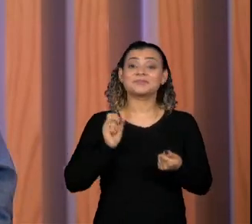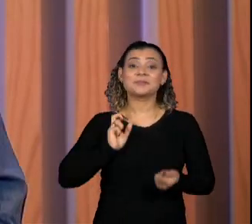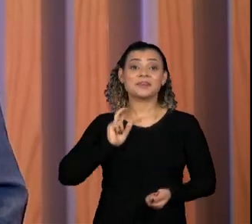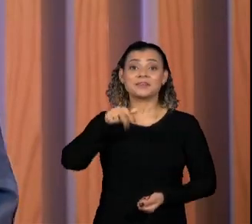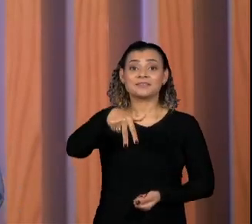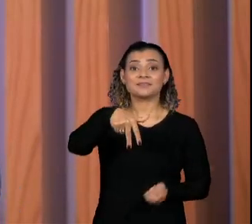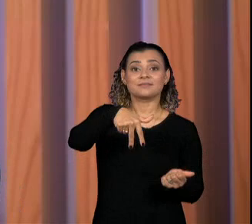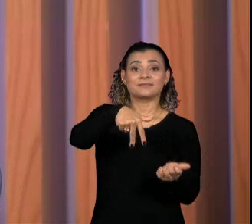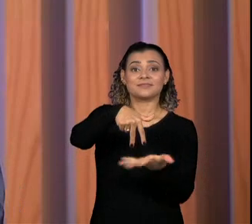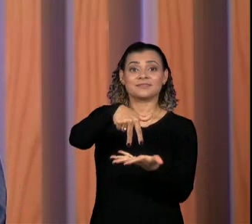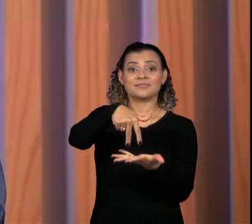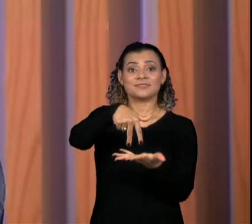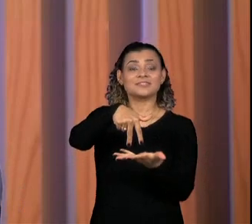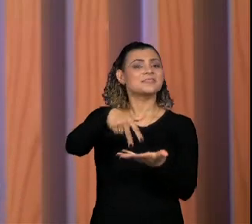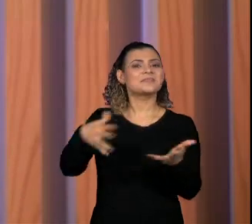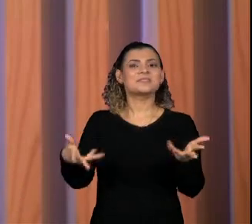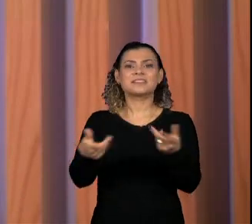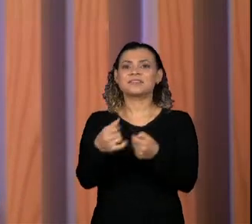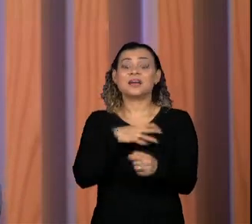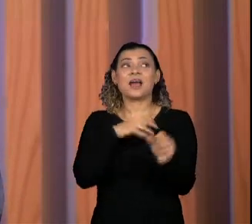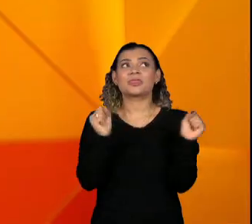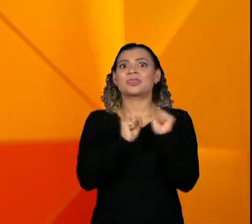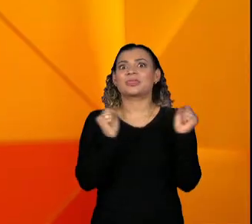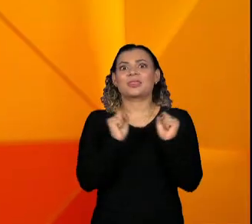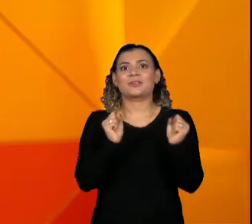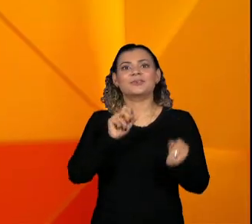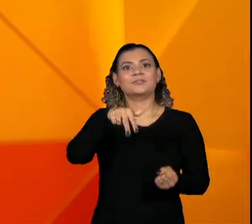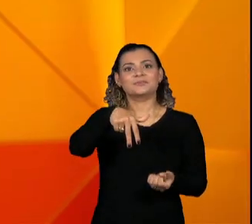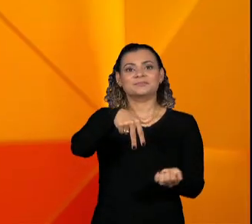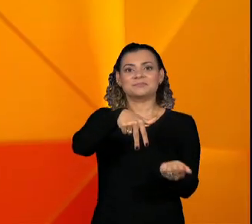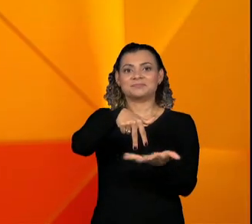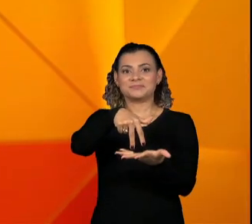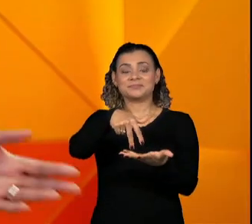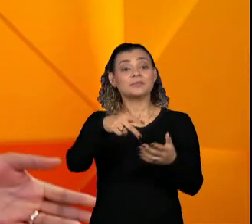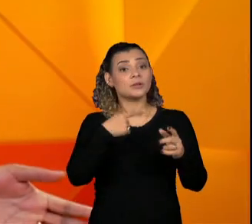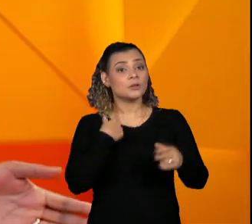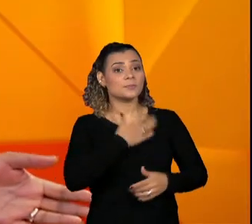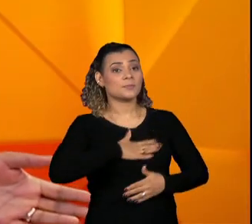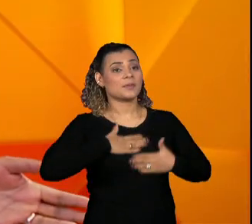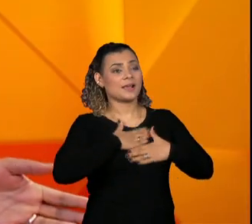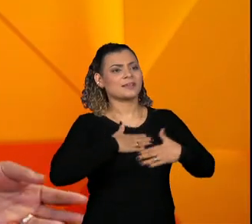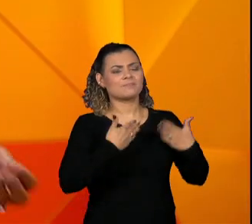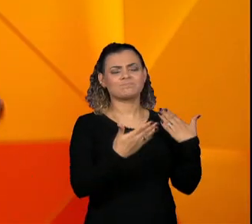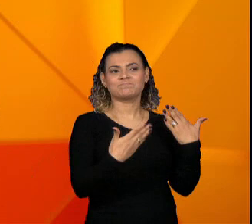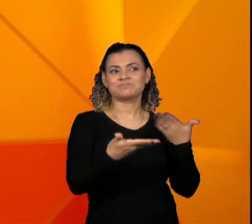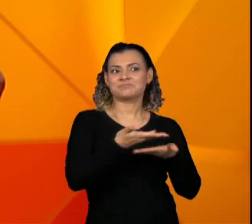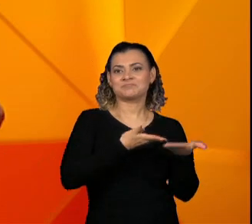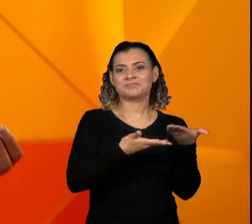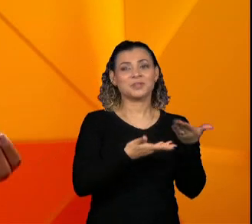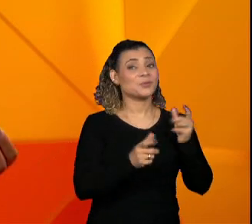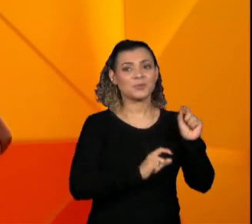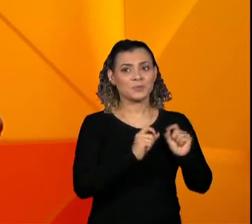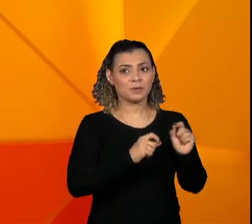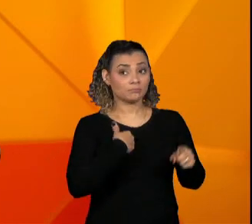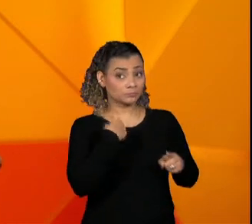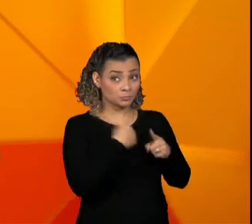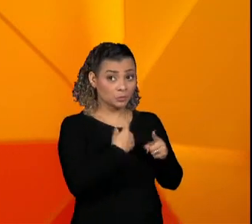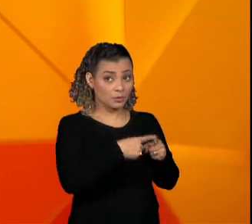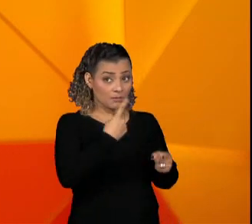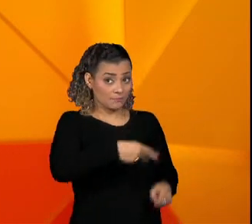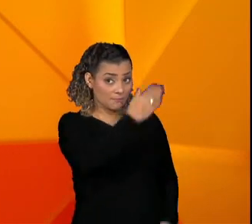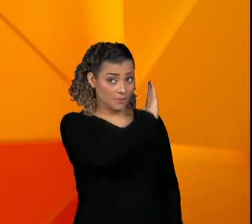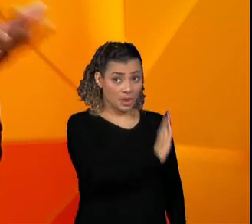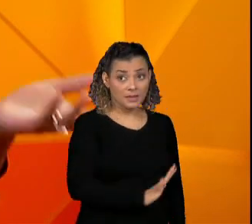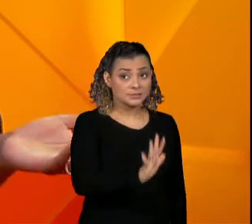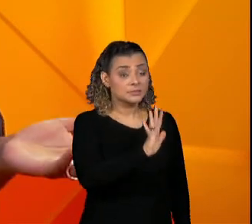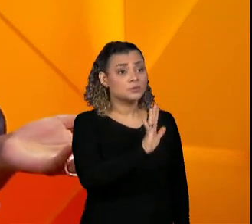é um programa incrível que eu já sou fã, inclusive. O prazer é todo nosso. E para a gente começar essa conversa, por que é que o Brasil